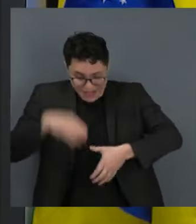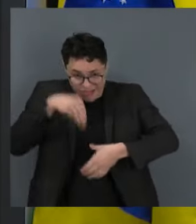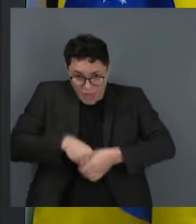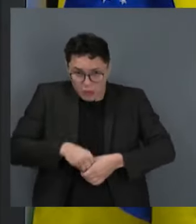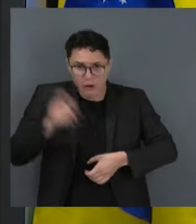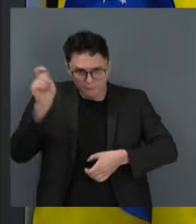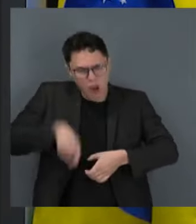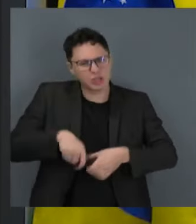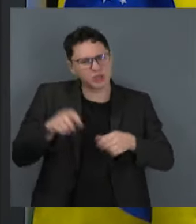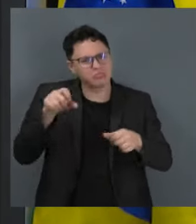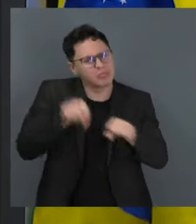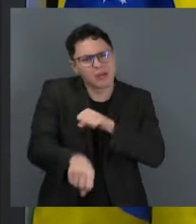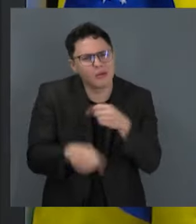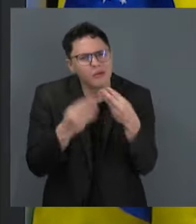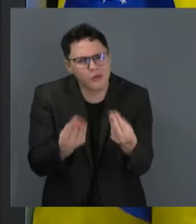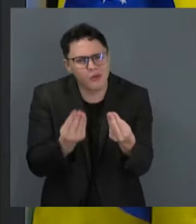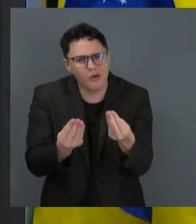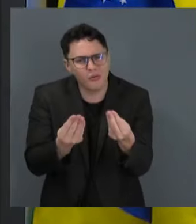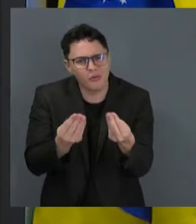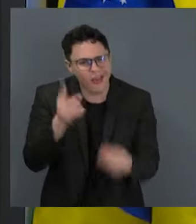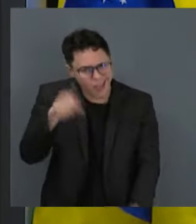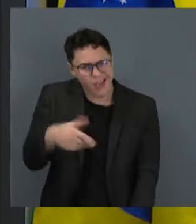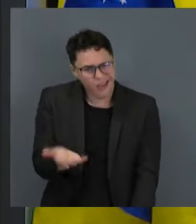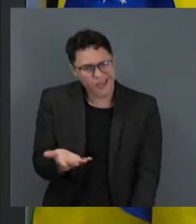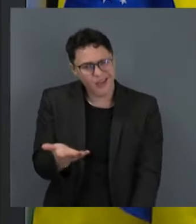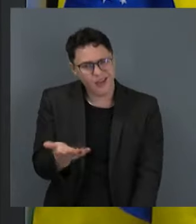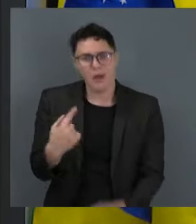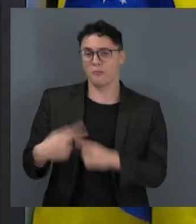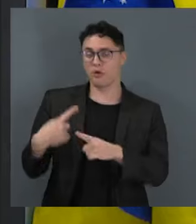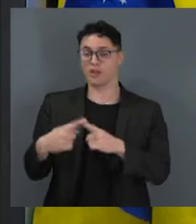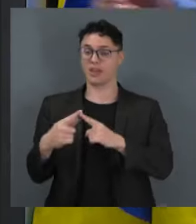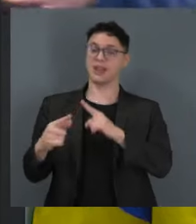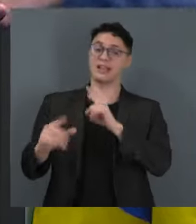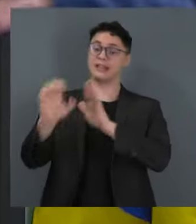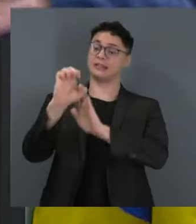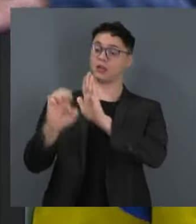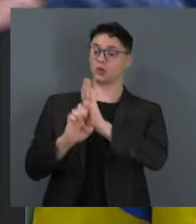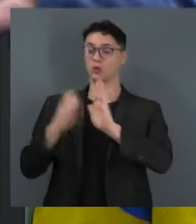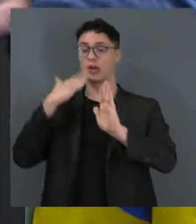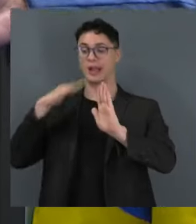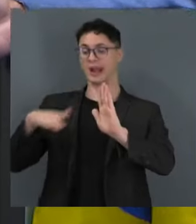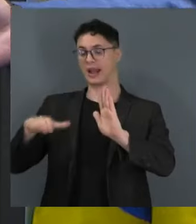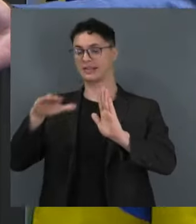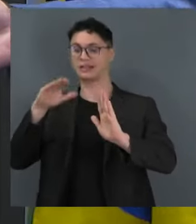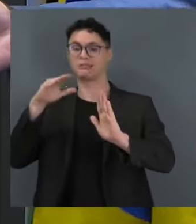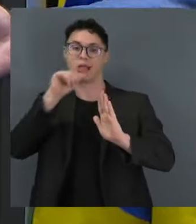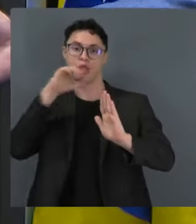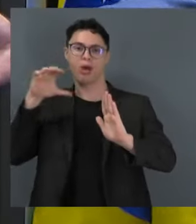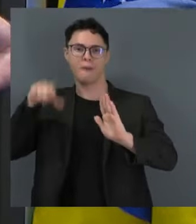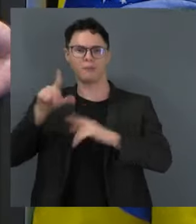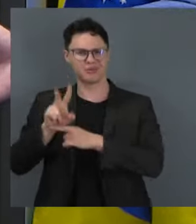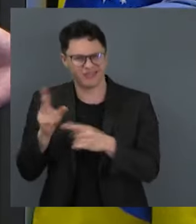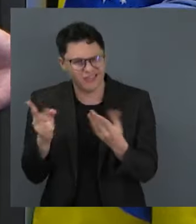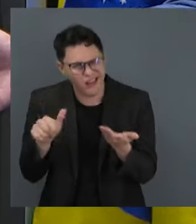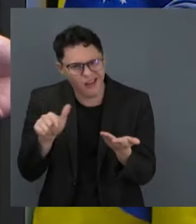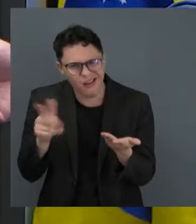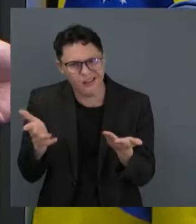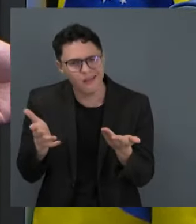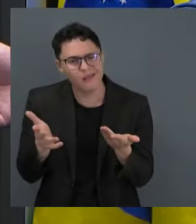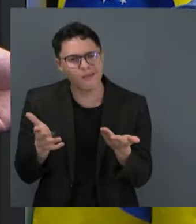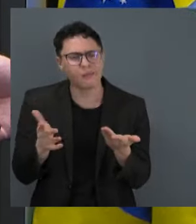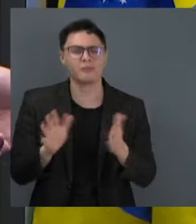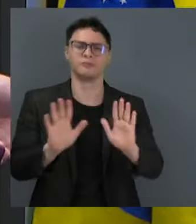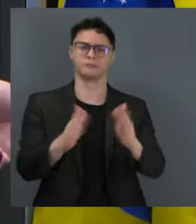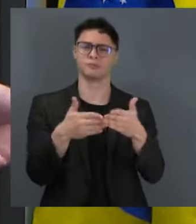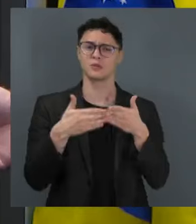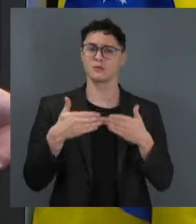ali que o eca protege é isso eu quero dizer que eu digo